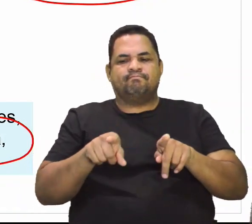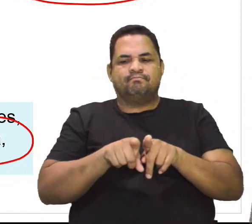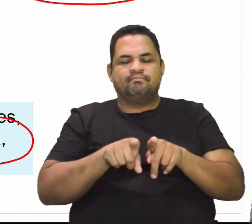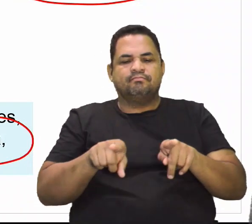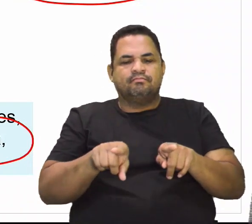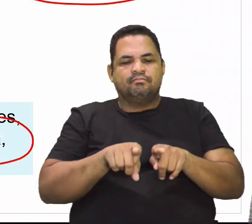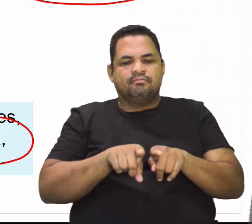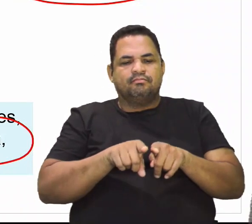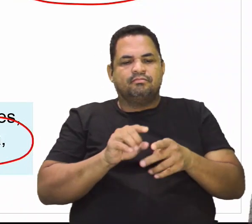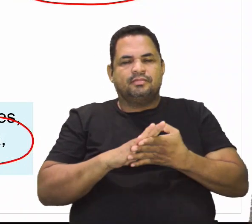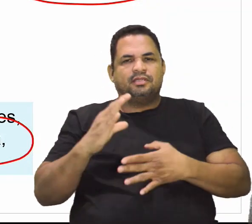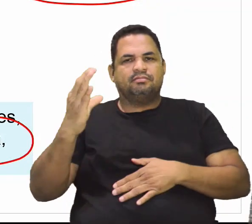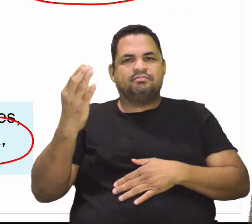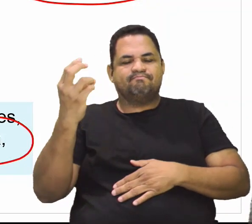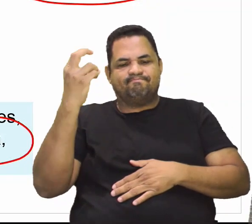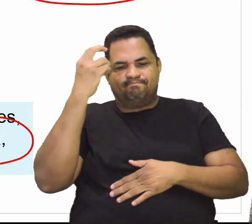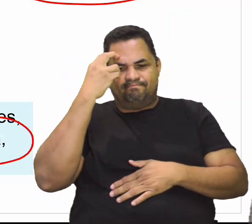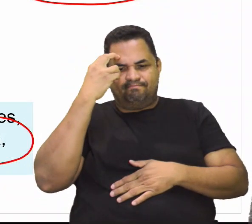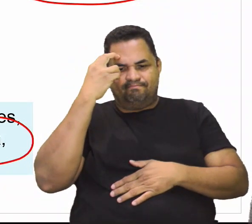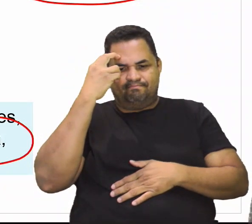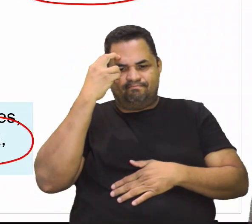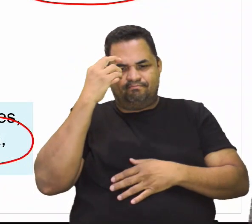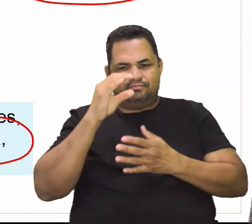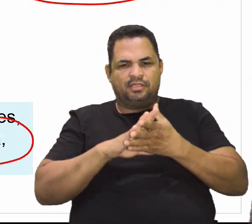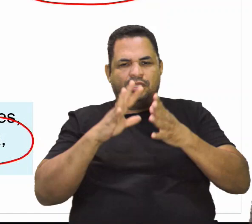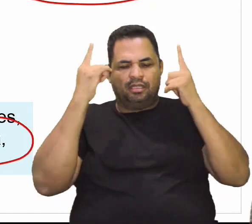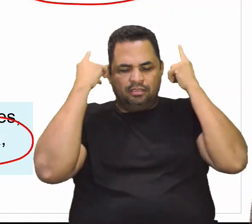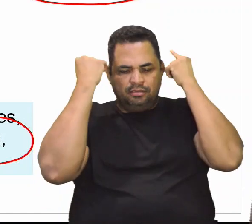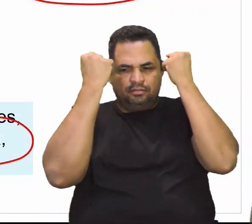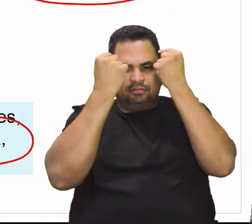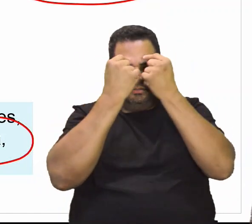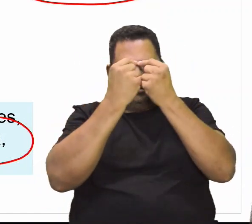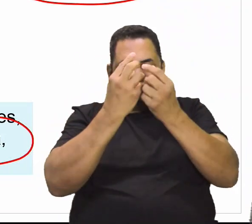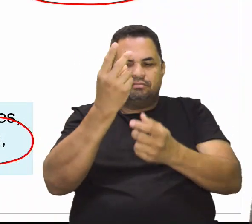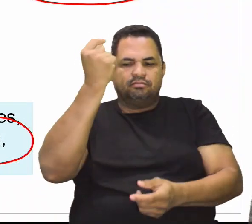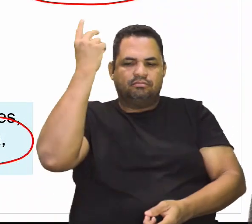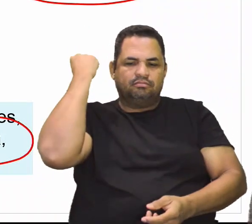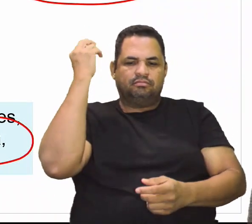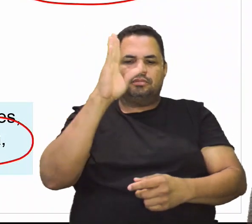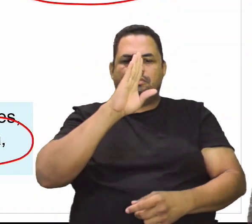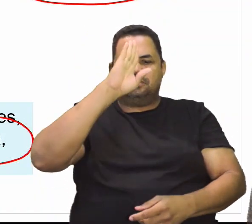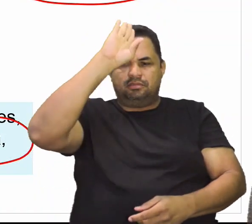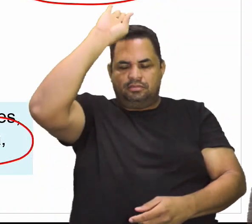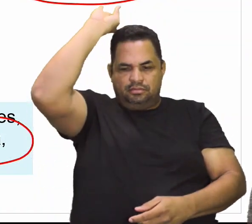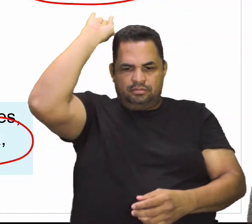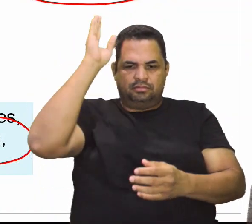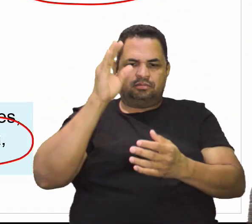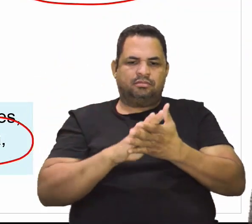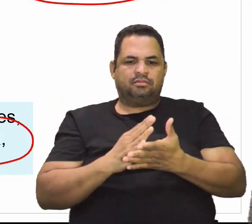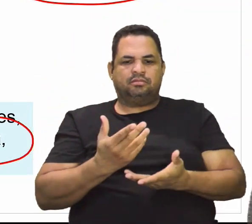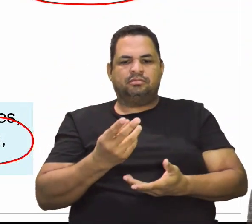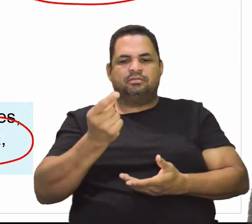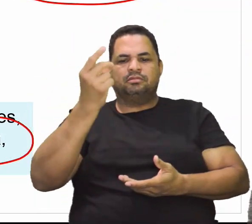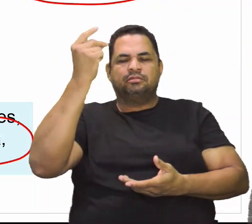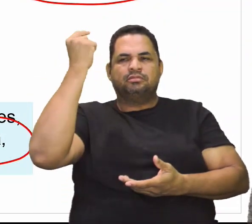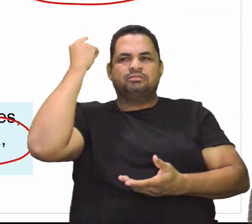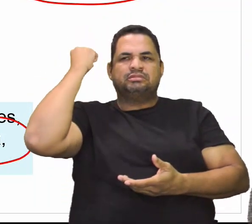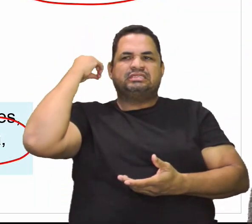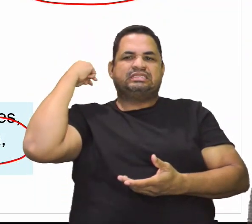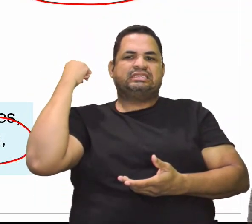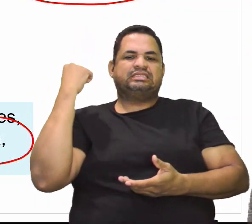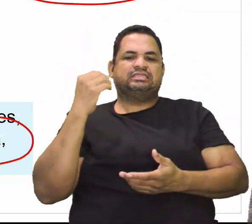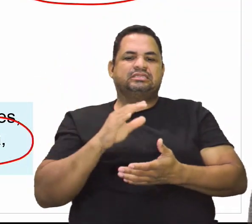era a cultura na Grécia Antiga, na Roma Antiga, na chamada Antiguidade